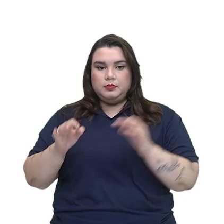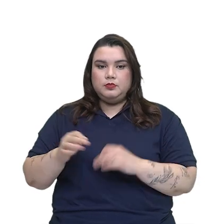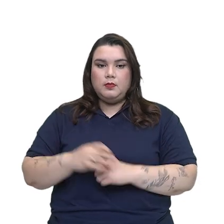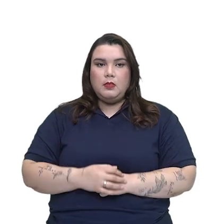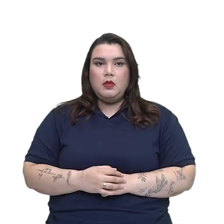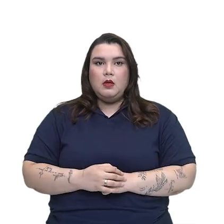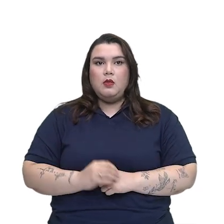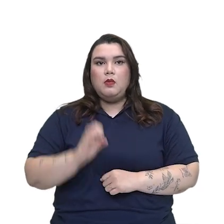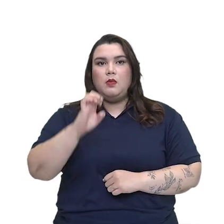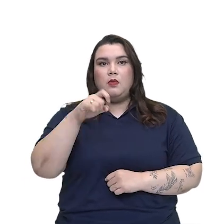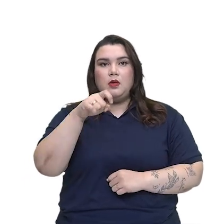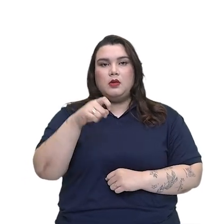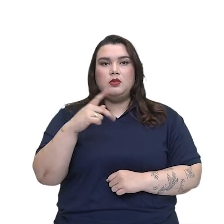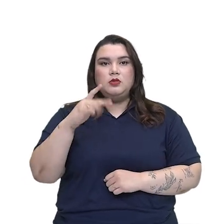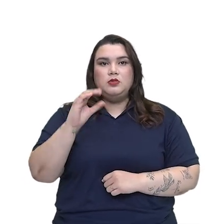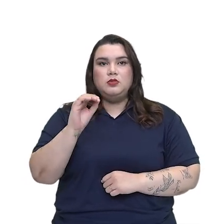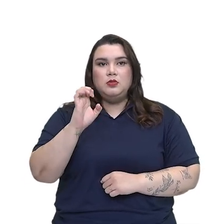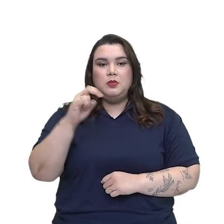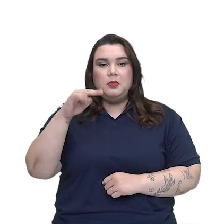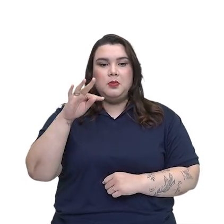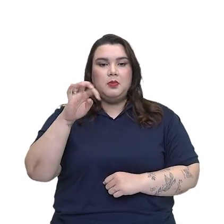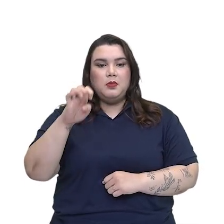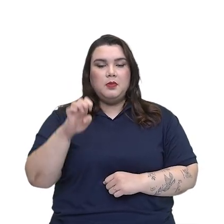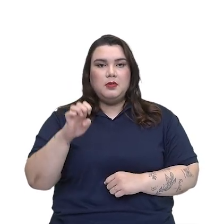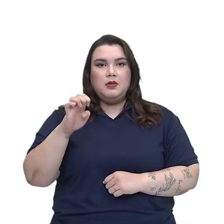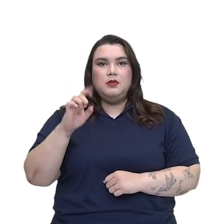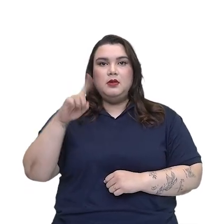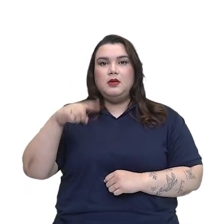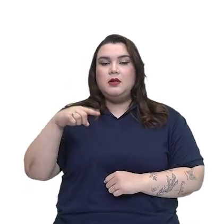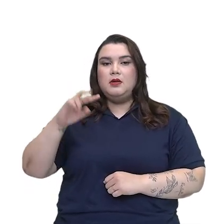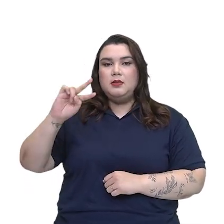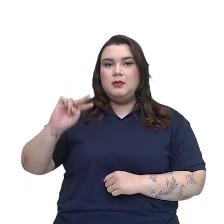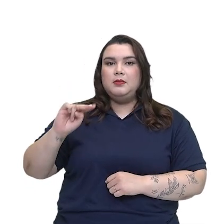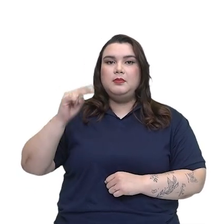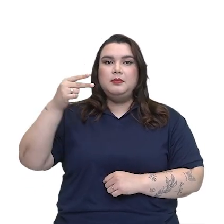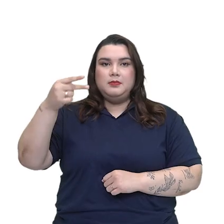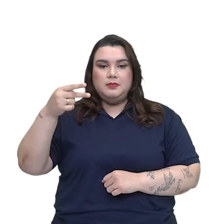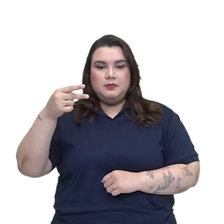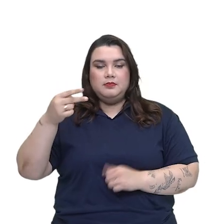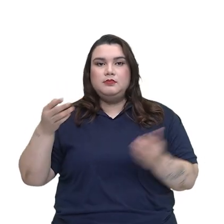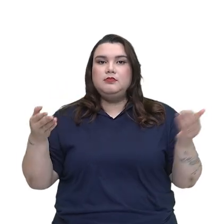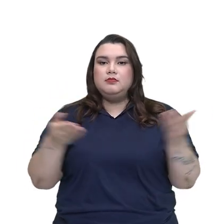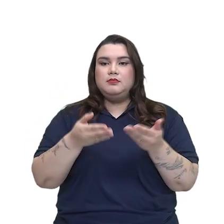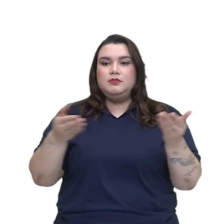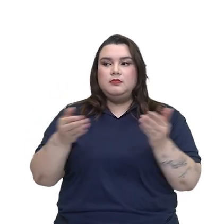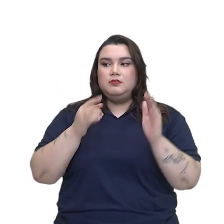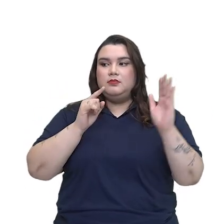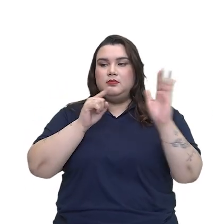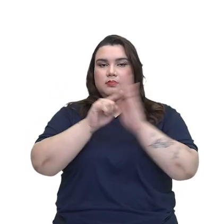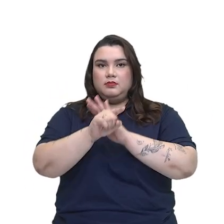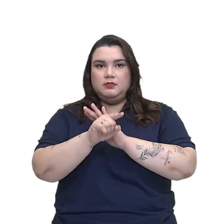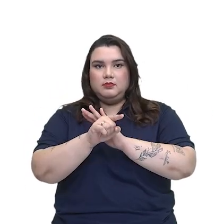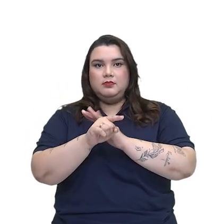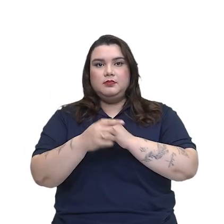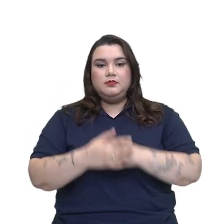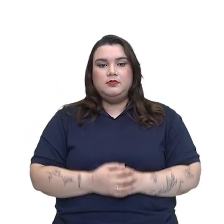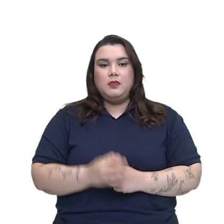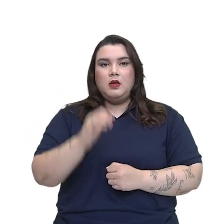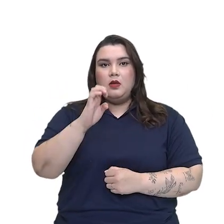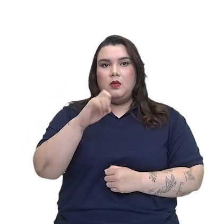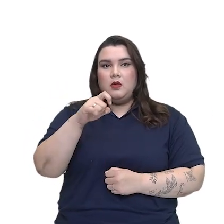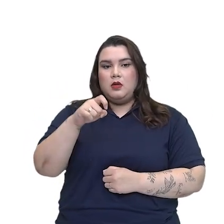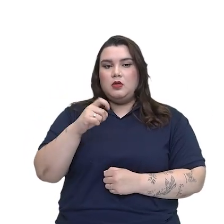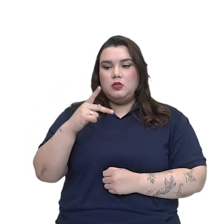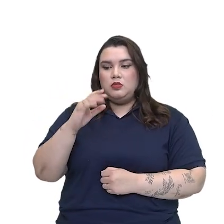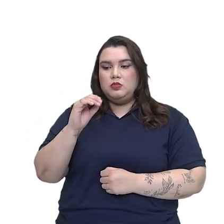o 2. Então, vem agora a pergunta, né? O expoente